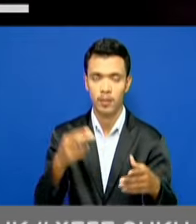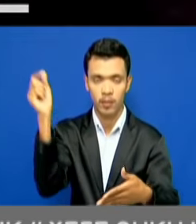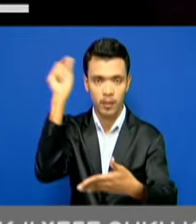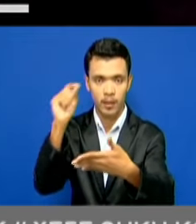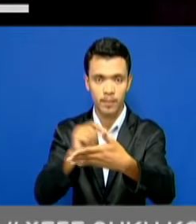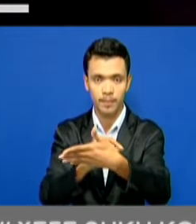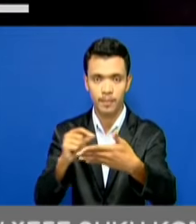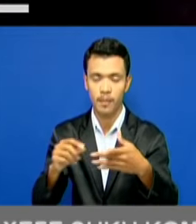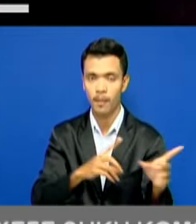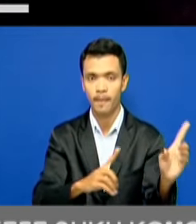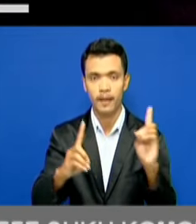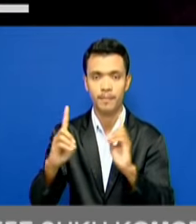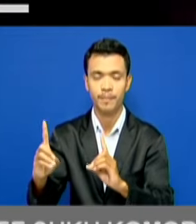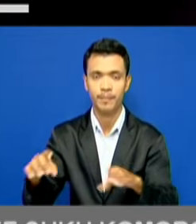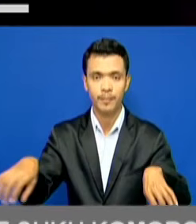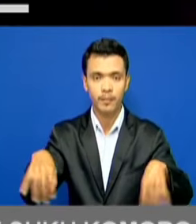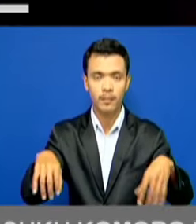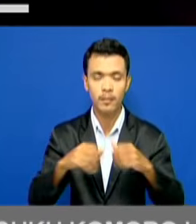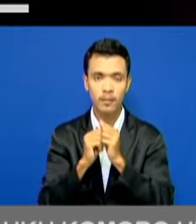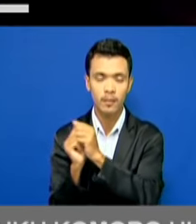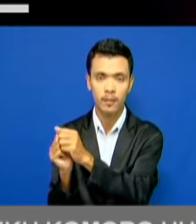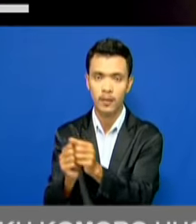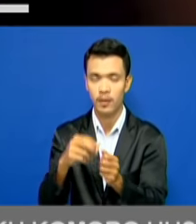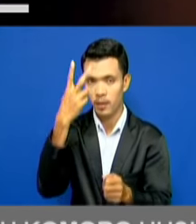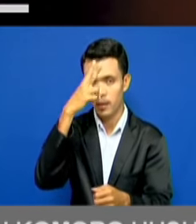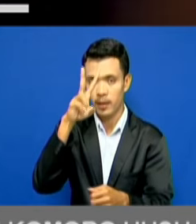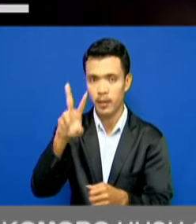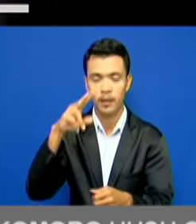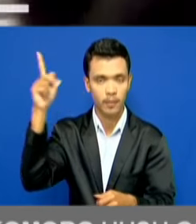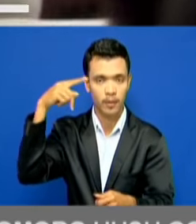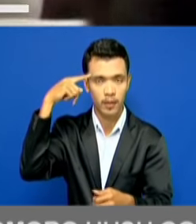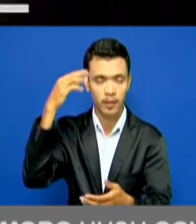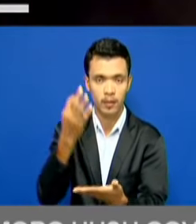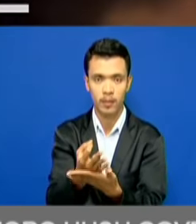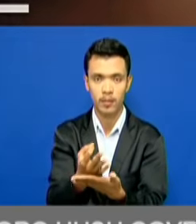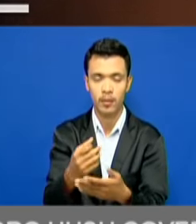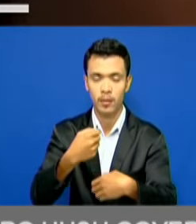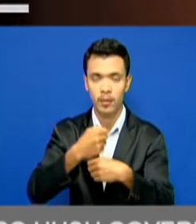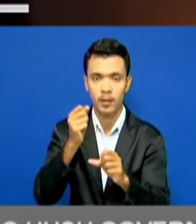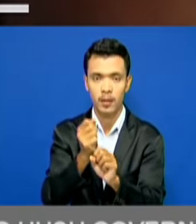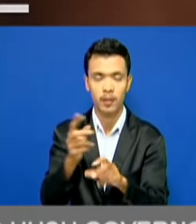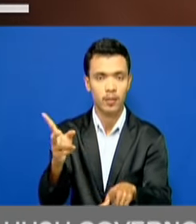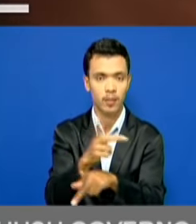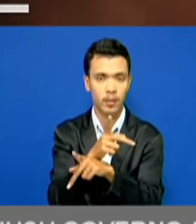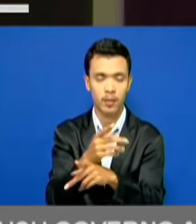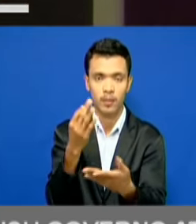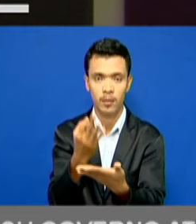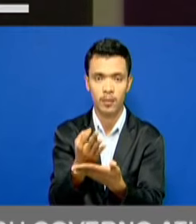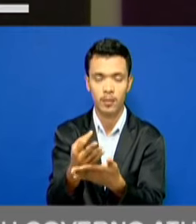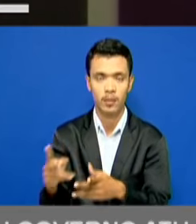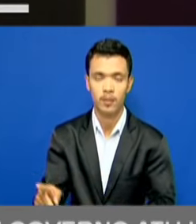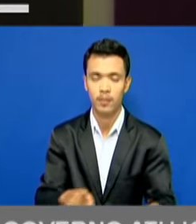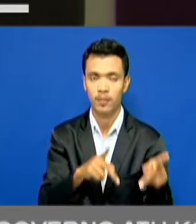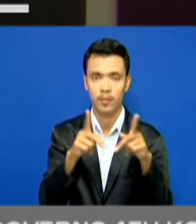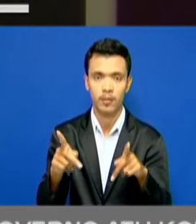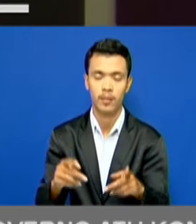hakerek, executa, coordena, no avalia política financeira, hodi halu gestão ba finanças pública.